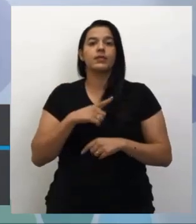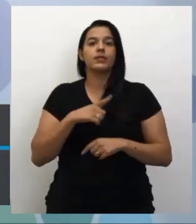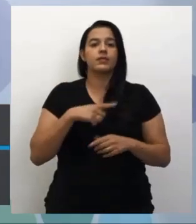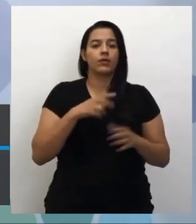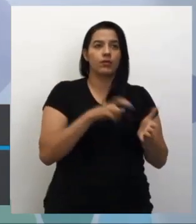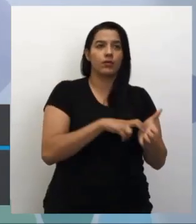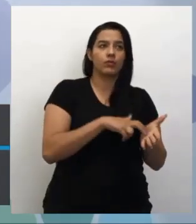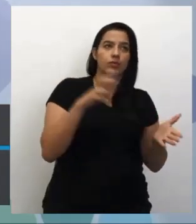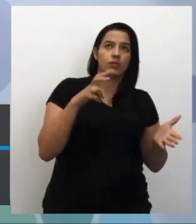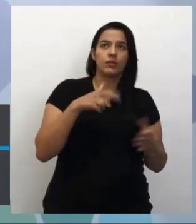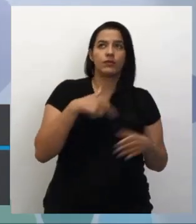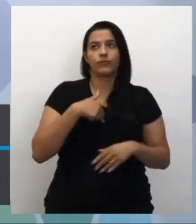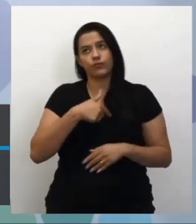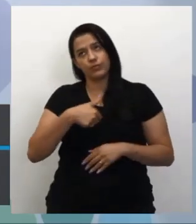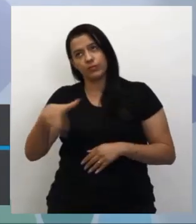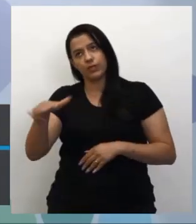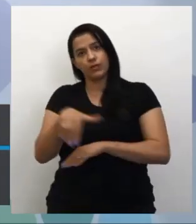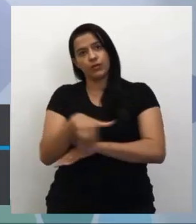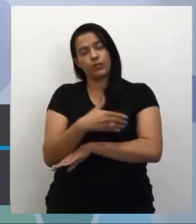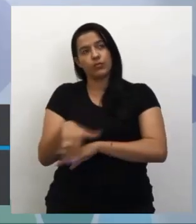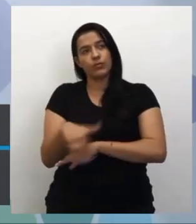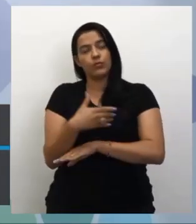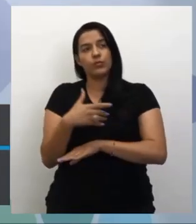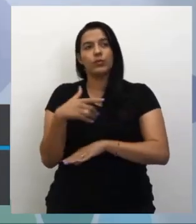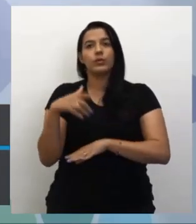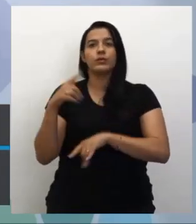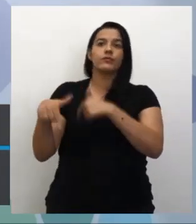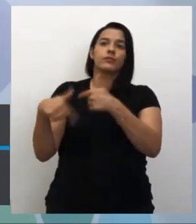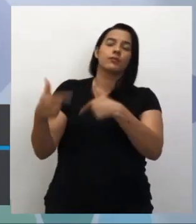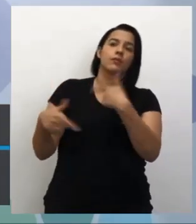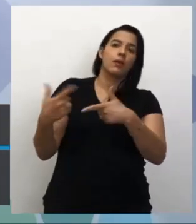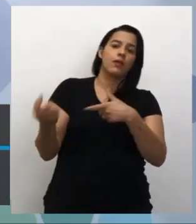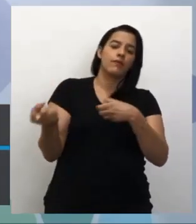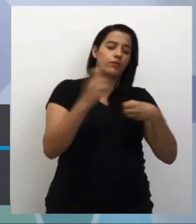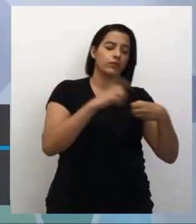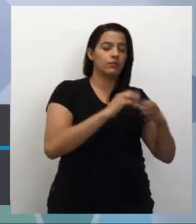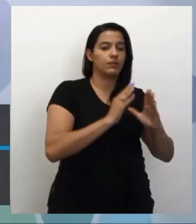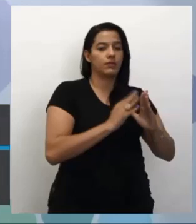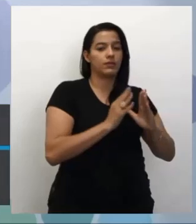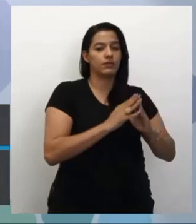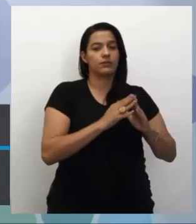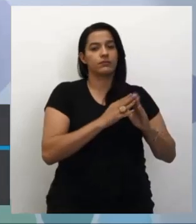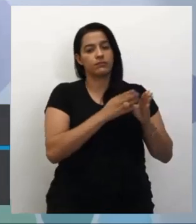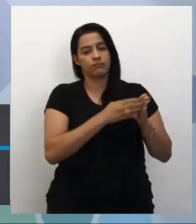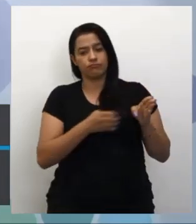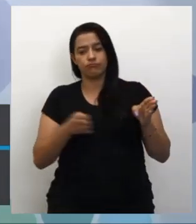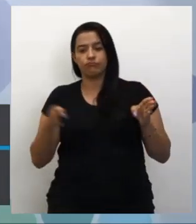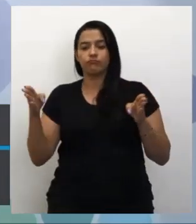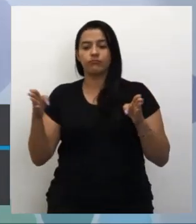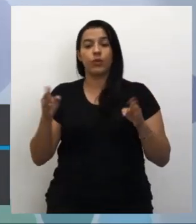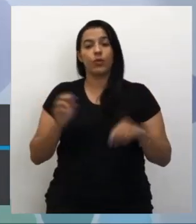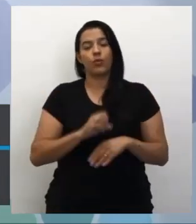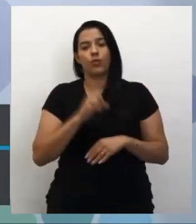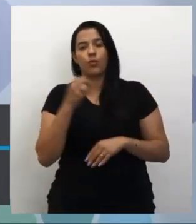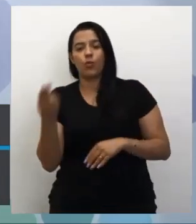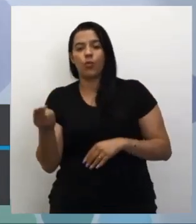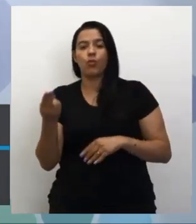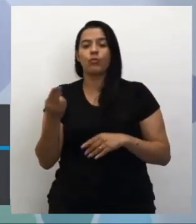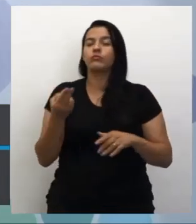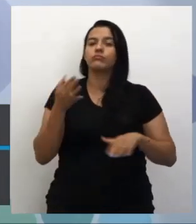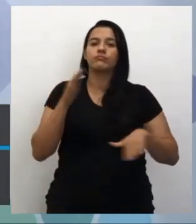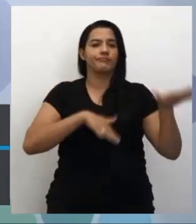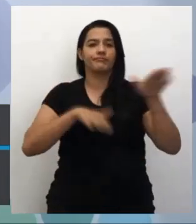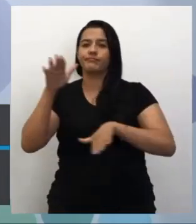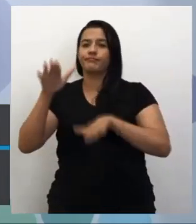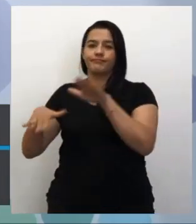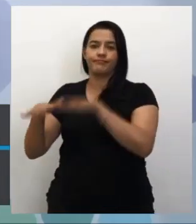acordei, fui para a rua e fui para o trabalho, voltei para casa. De maneira cronológica, bonitinha. Ou pode acontecer de forma psicológica